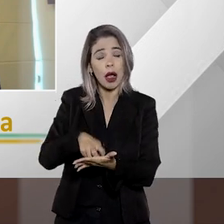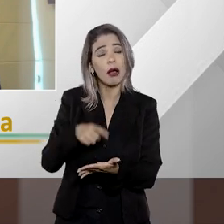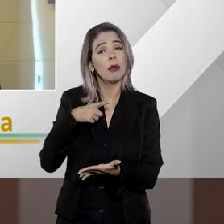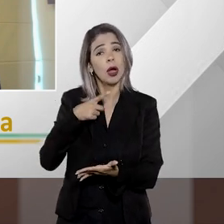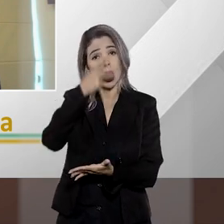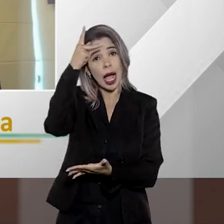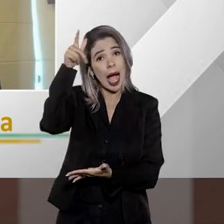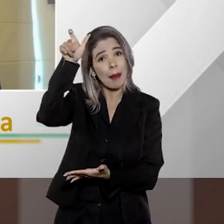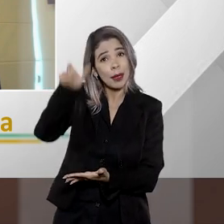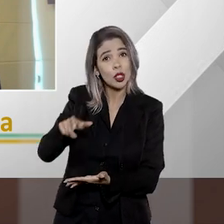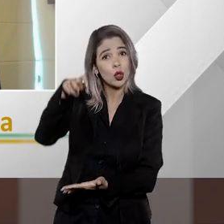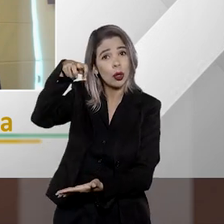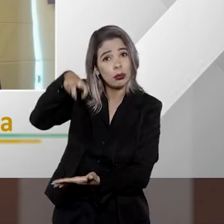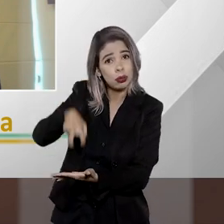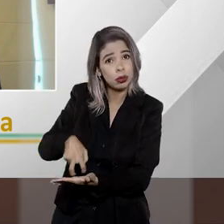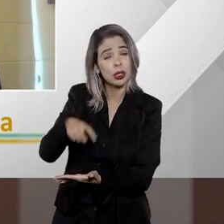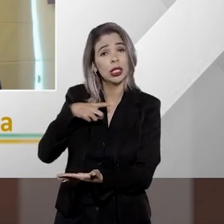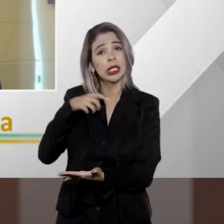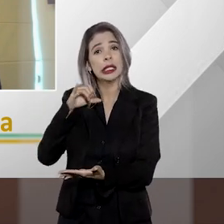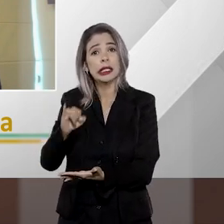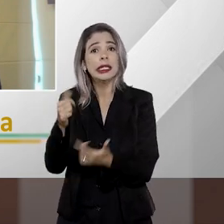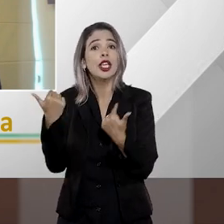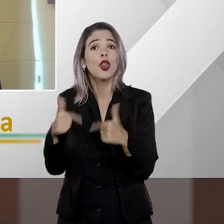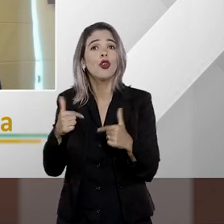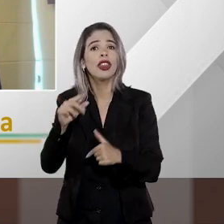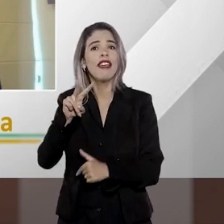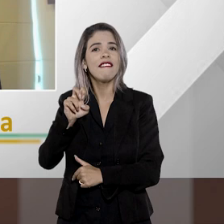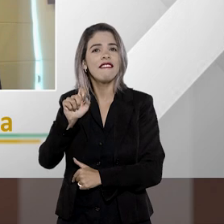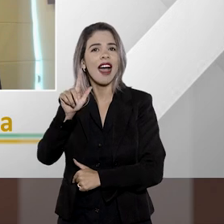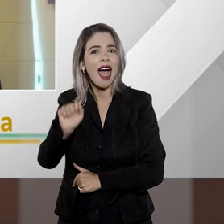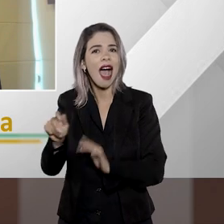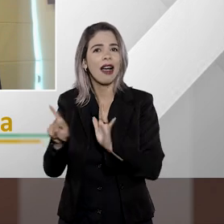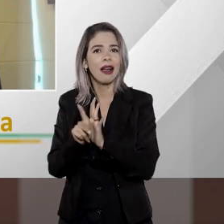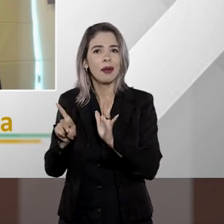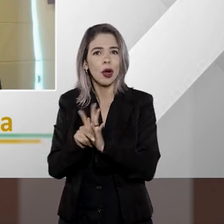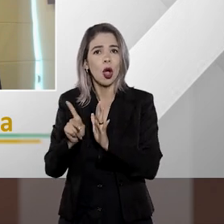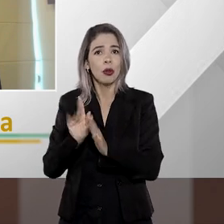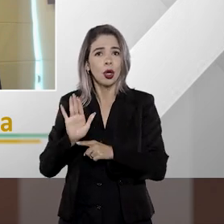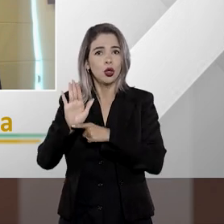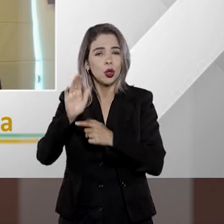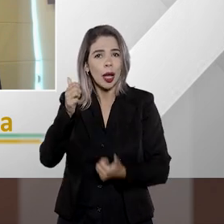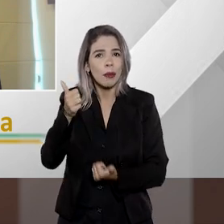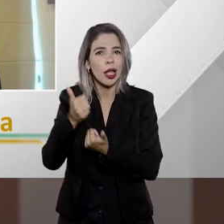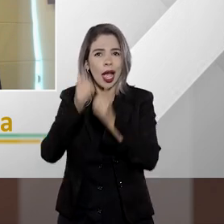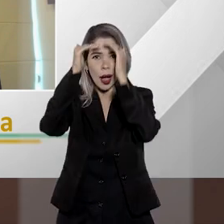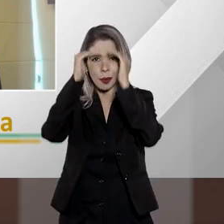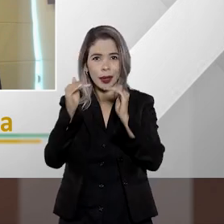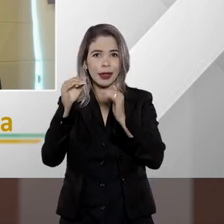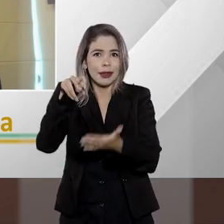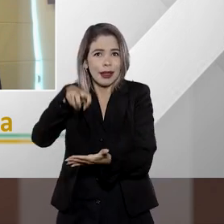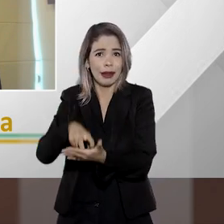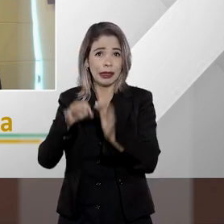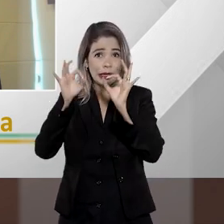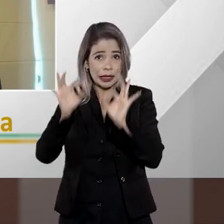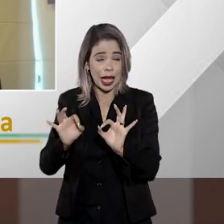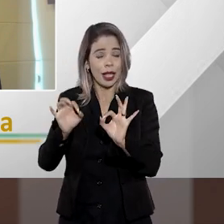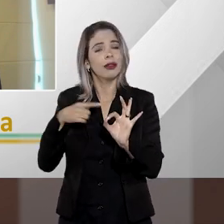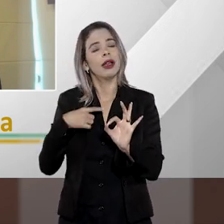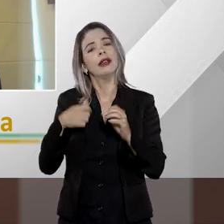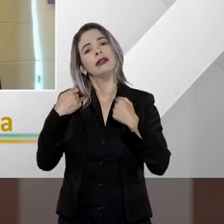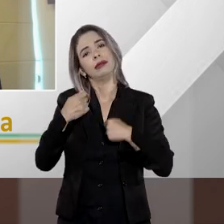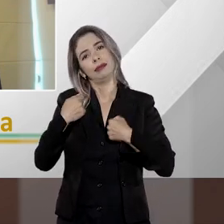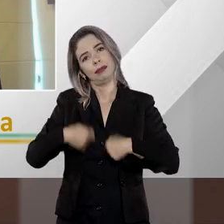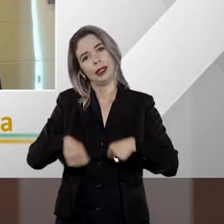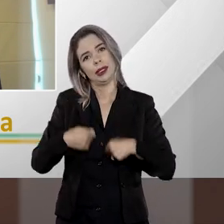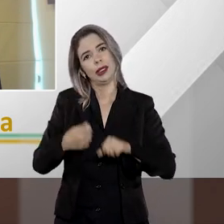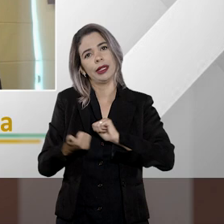condenado o cumprimento da pena em residência quando não houver, por exemplo, a casa de albergado, que é o estabelecimento adequado, só para